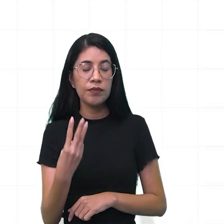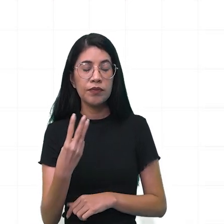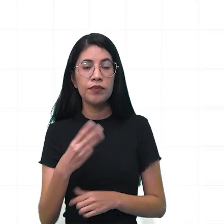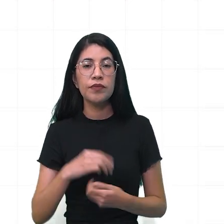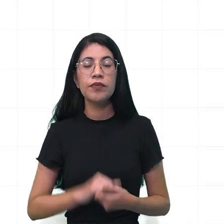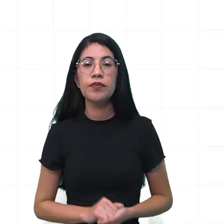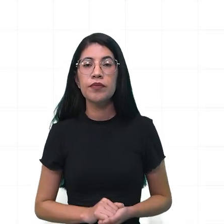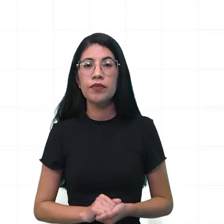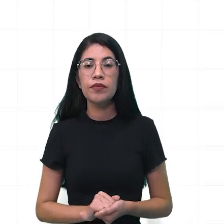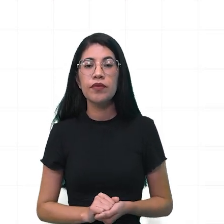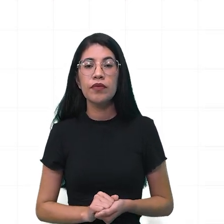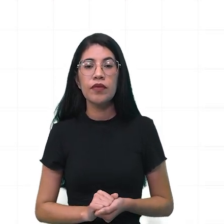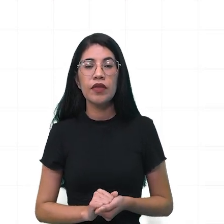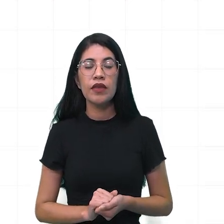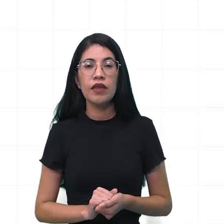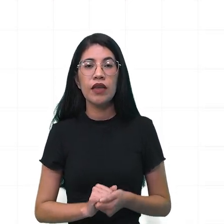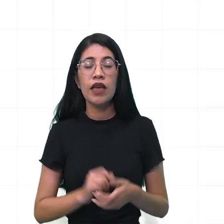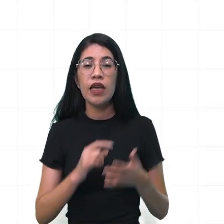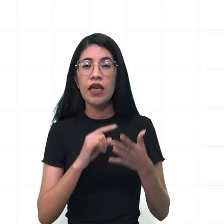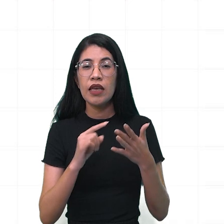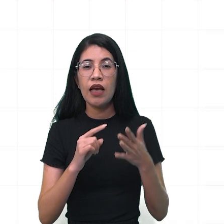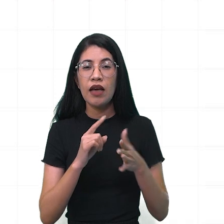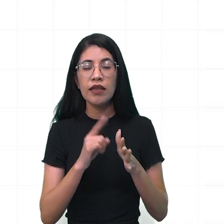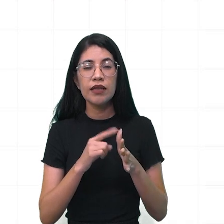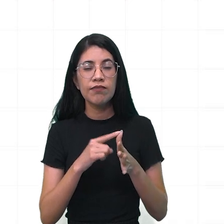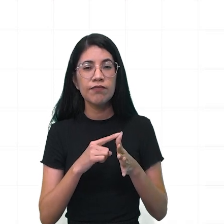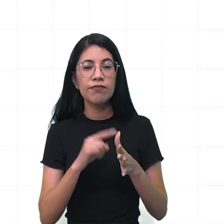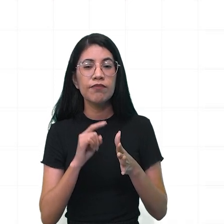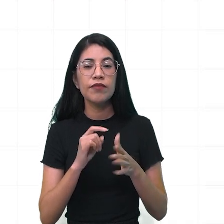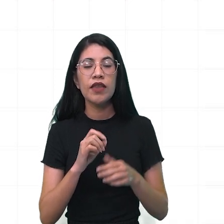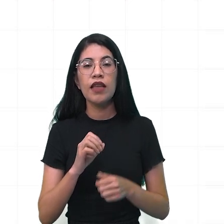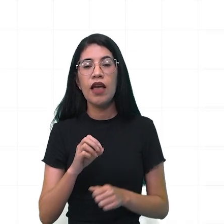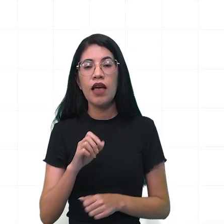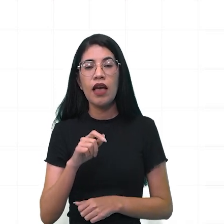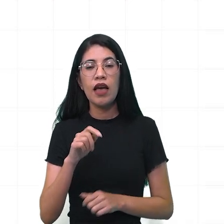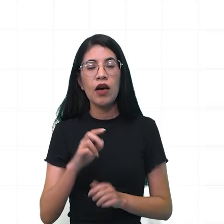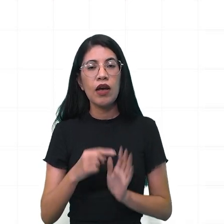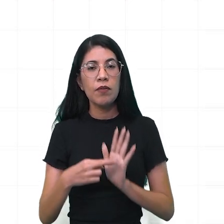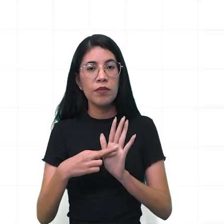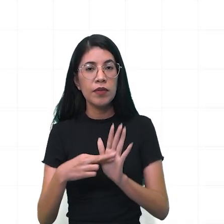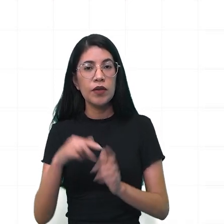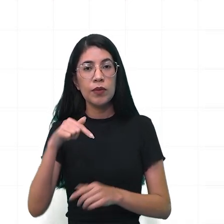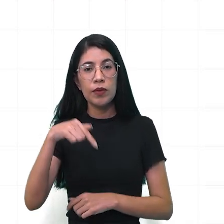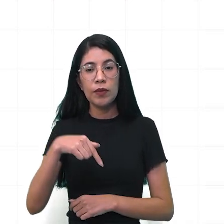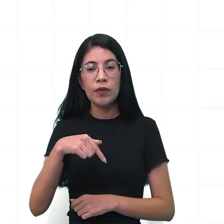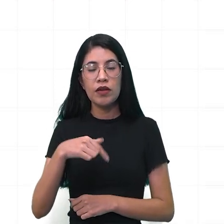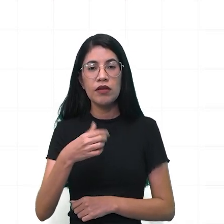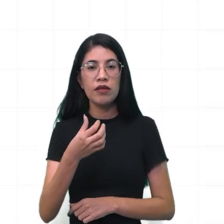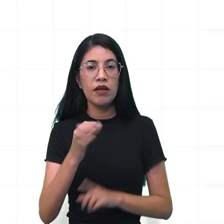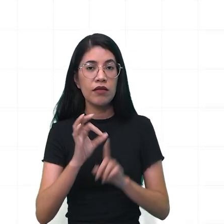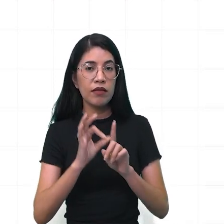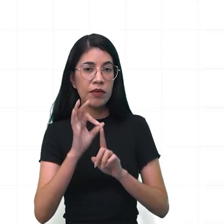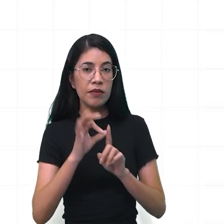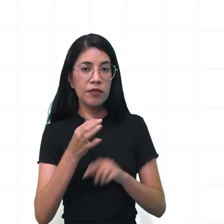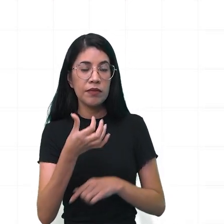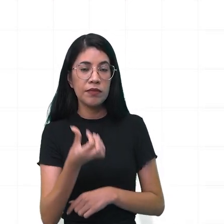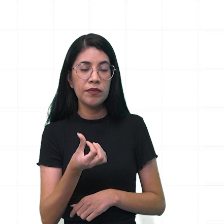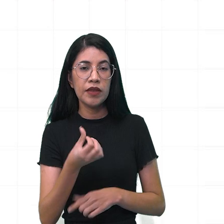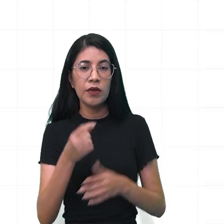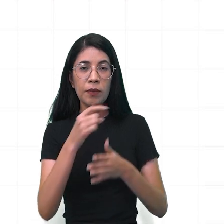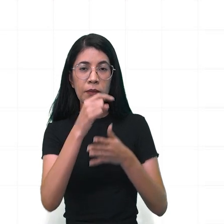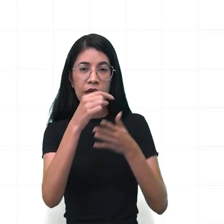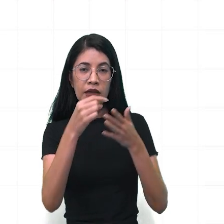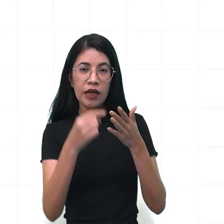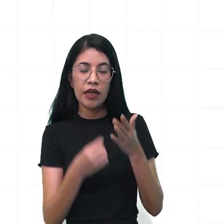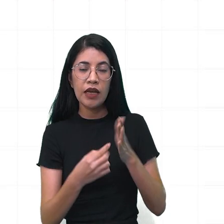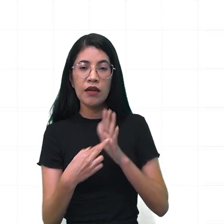frio. E Aquidauana, indicado pela letra Q, 6 graus. Todas aí